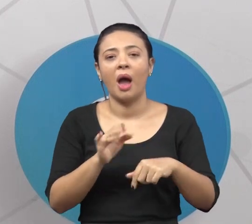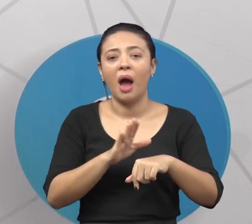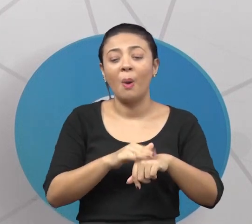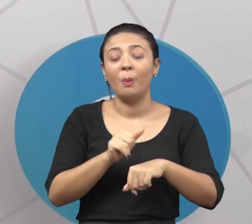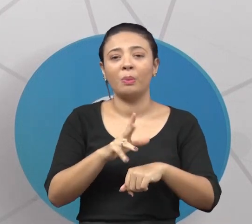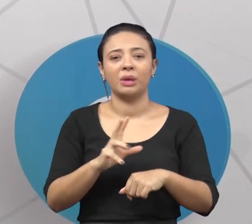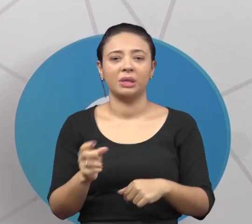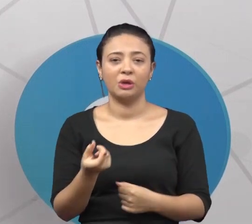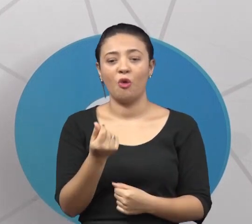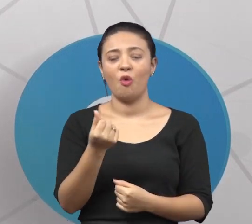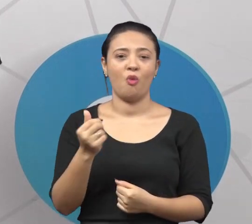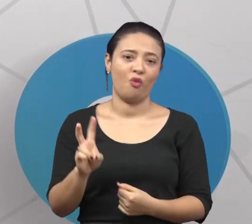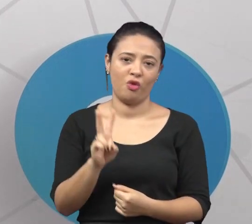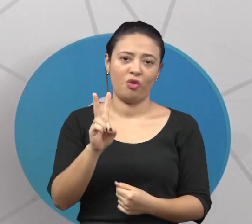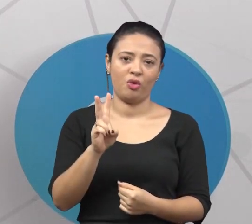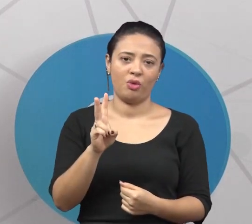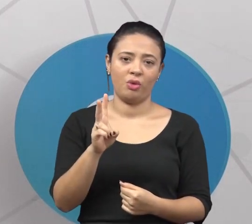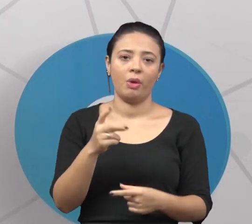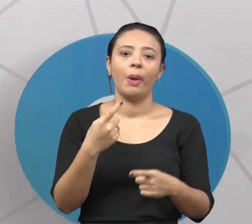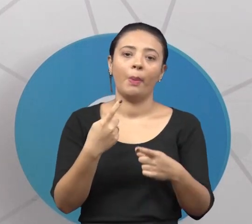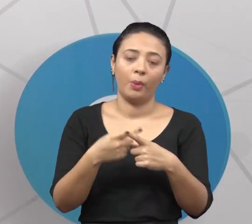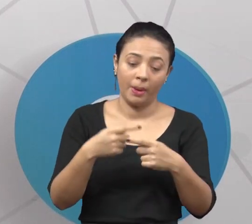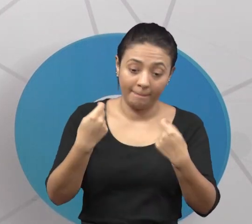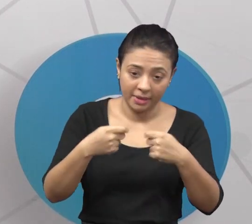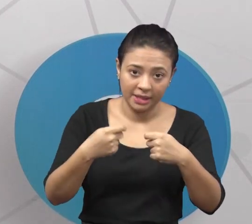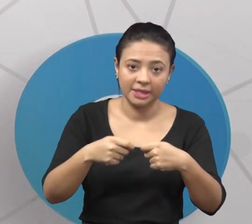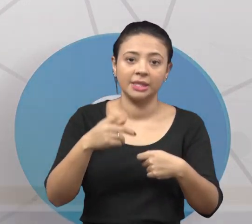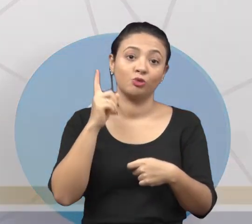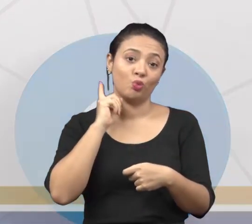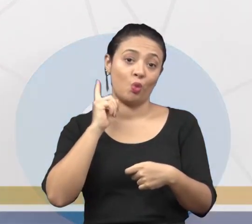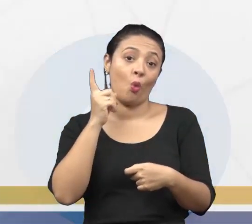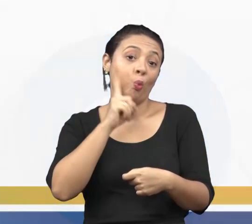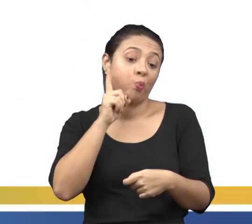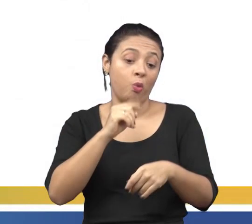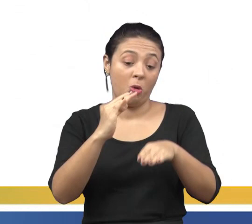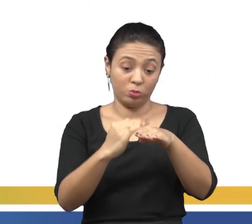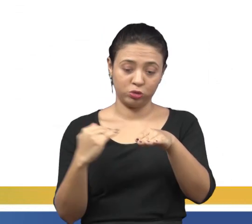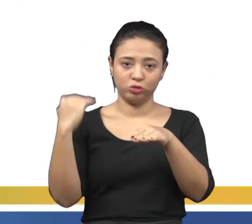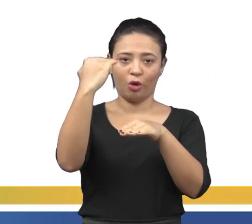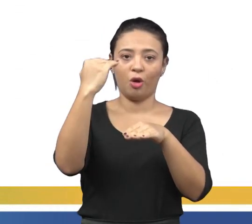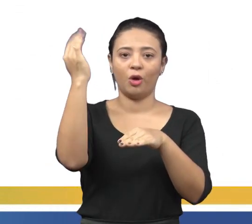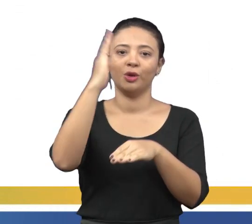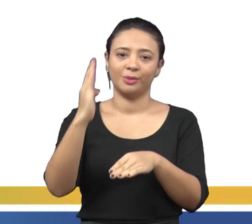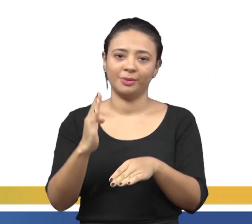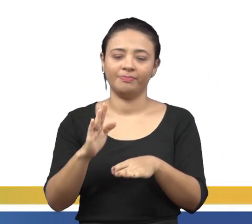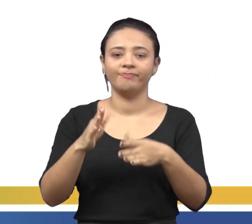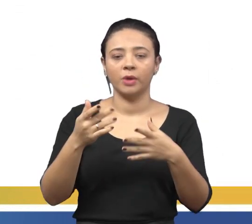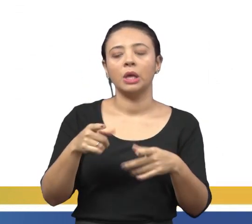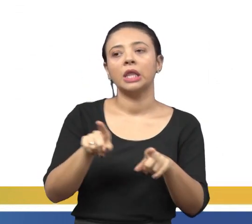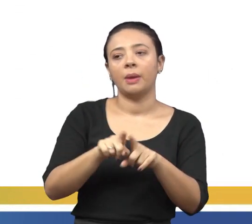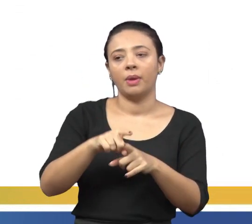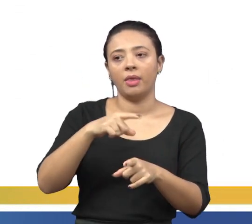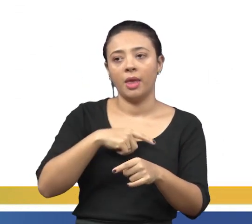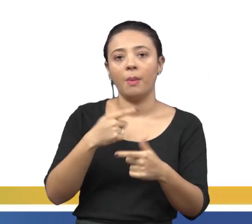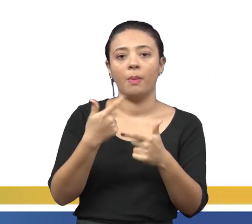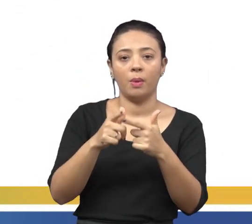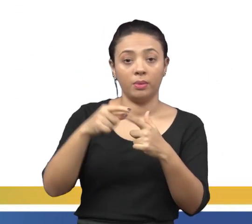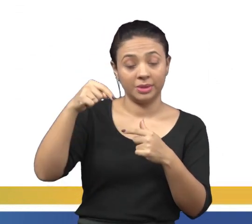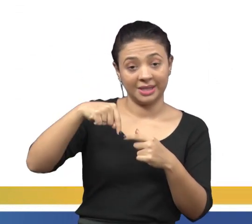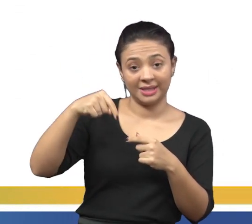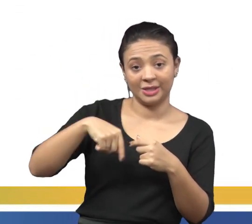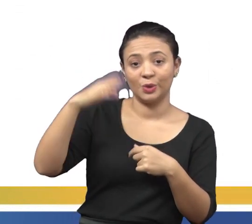competitividade igual a eles, tá? Então o Brasil sofre com barreiras zoossanitárias relacionadas à carne bovina, à